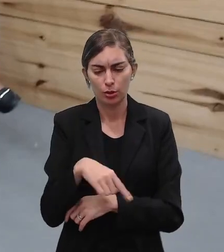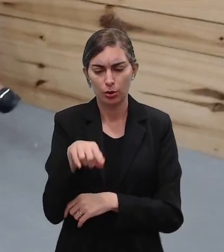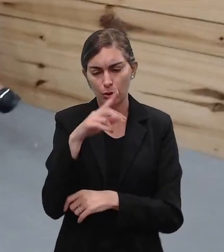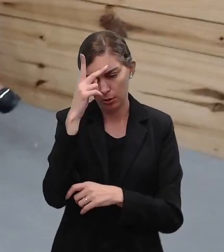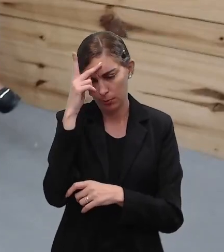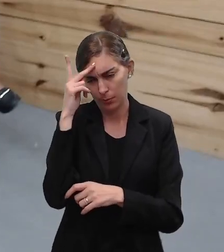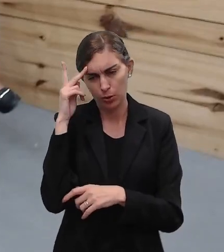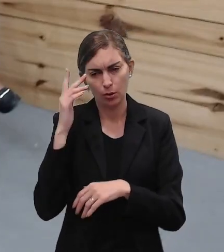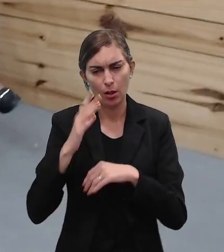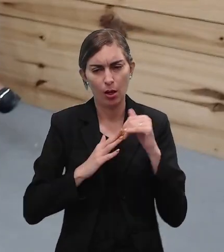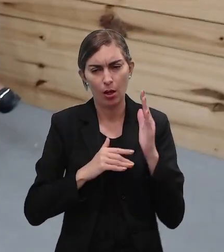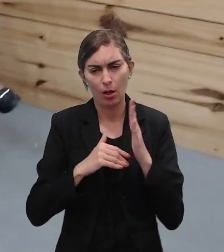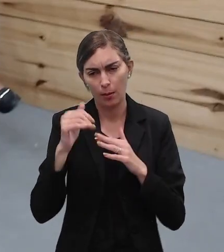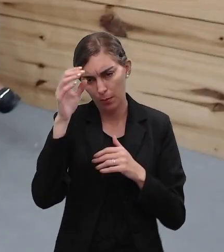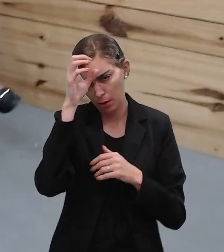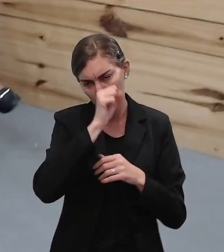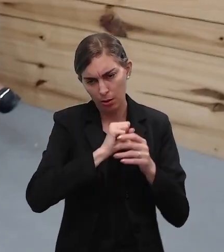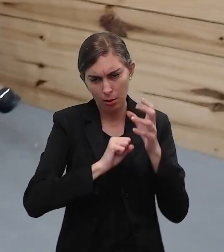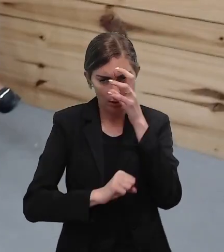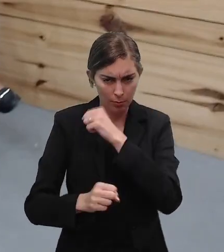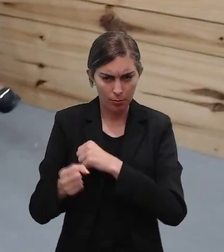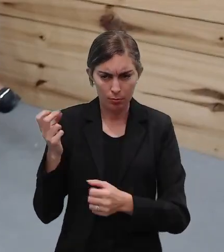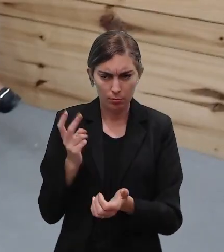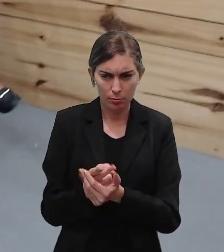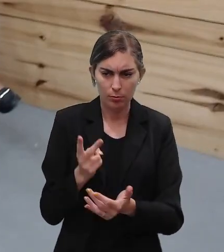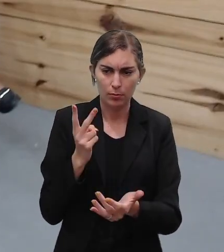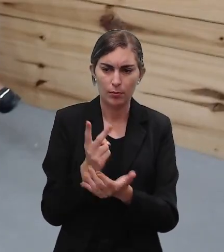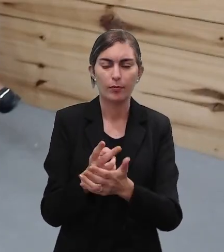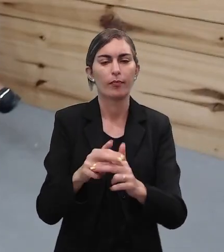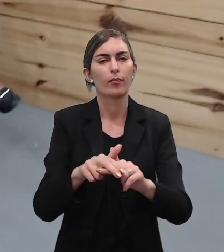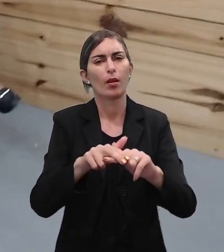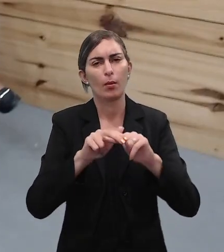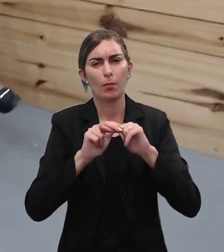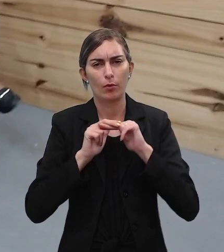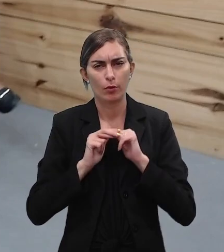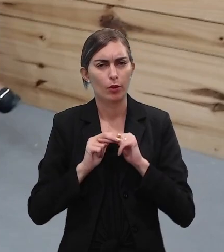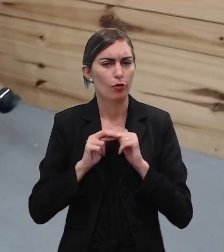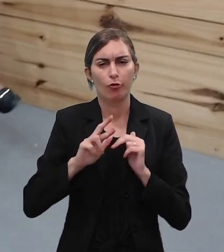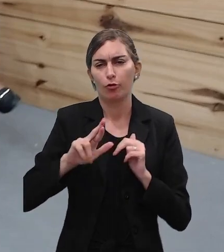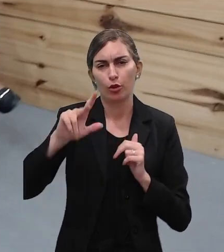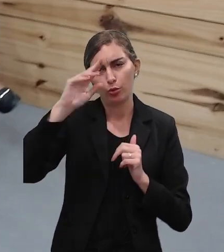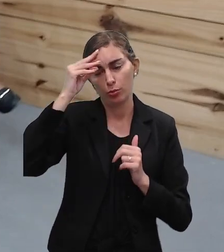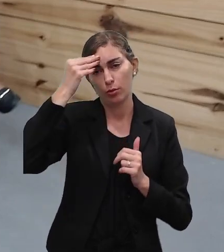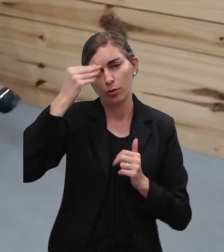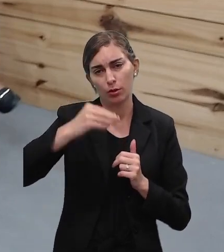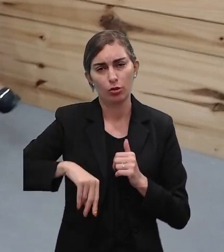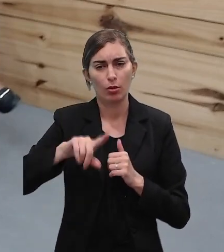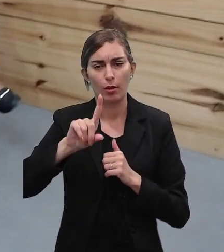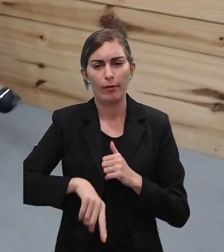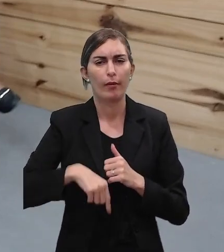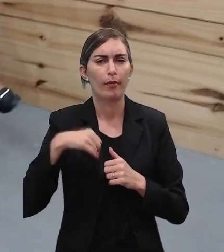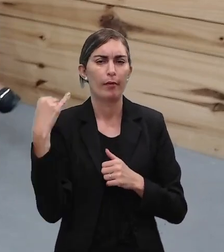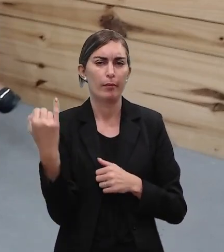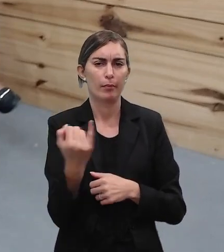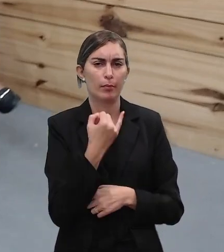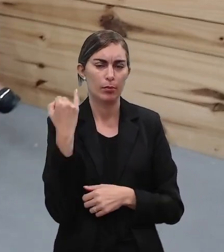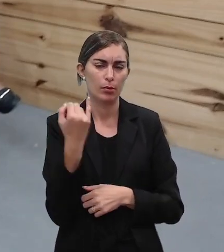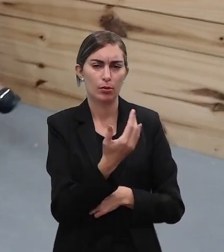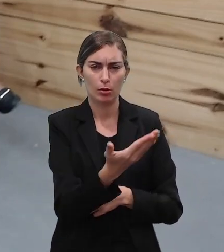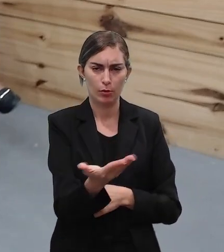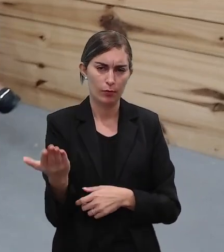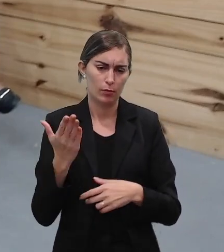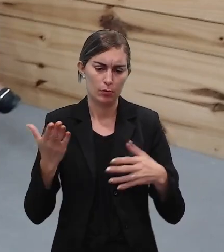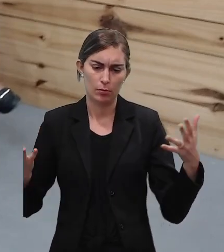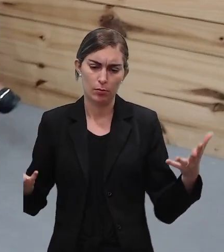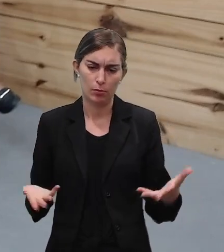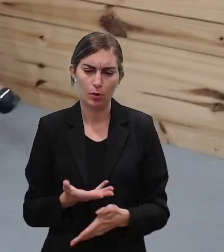pessoas capazes de aprender continuamente. E por este motivo, não desistir é muito importante. Então, você está agora